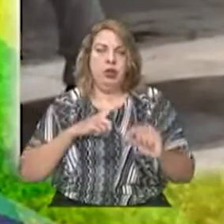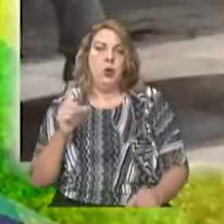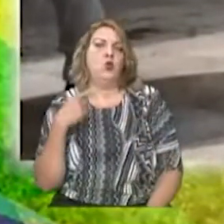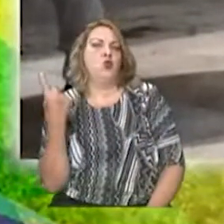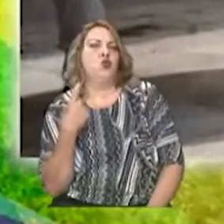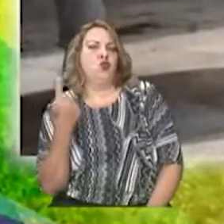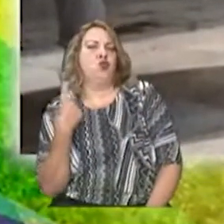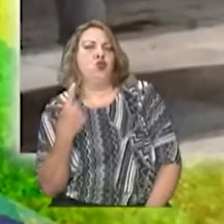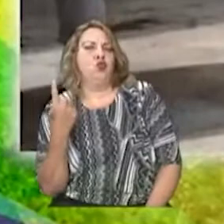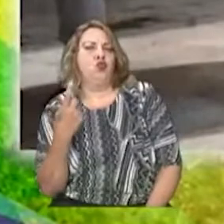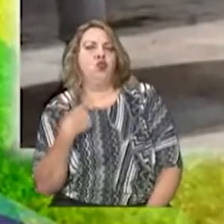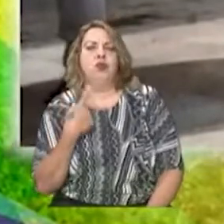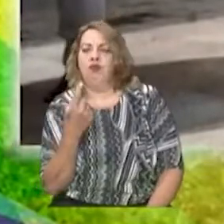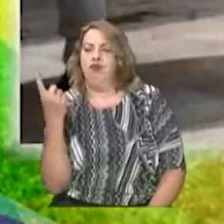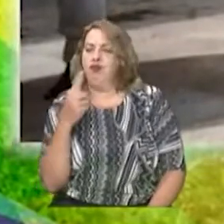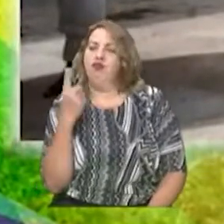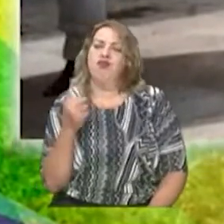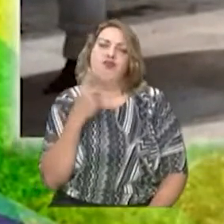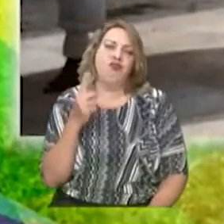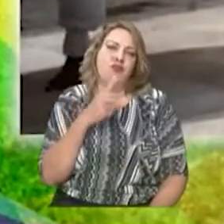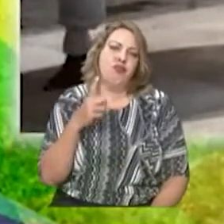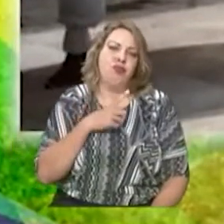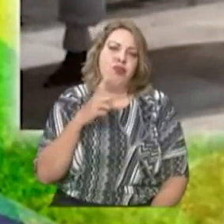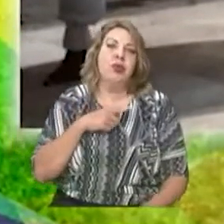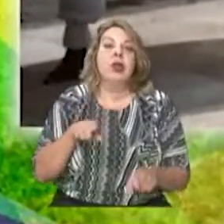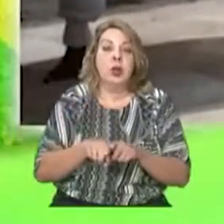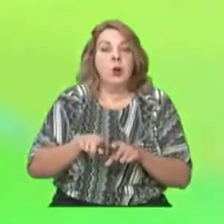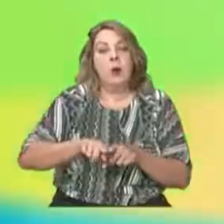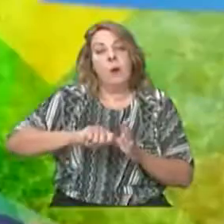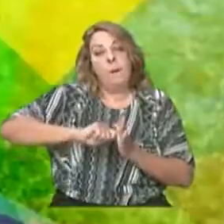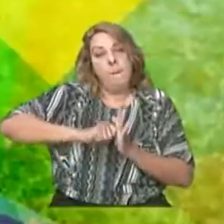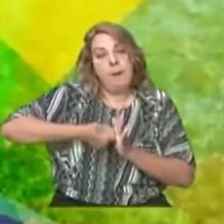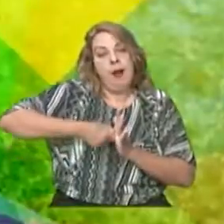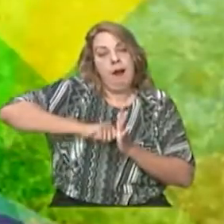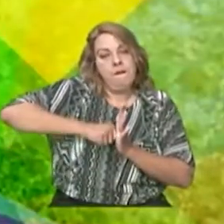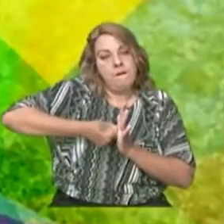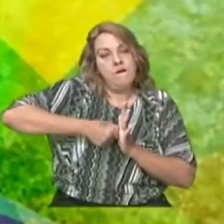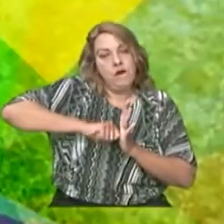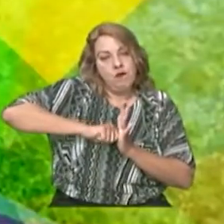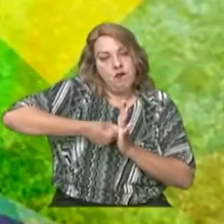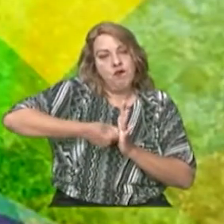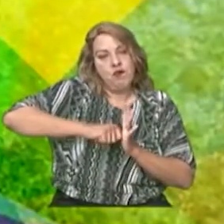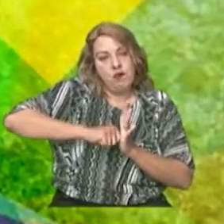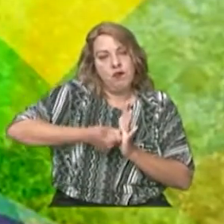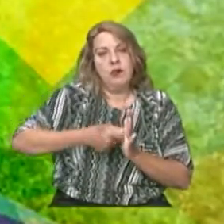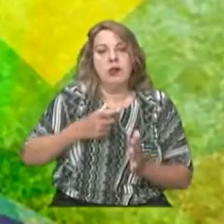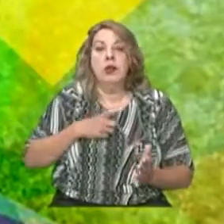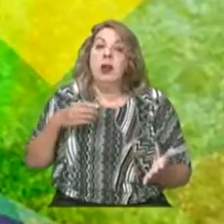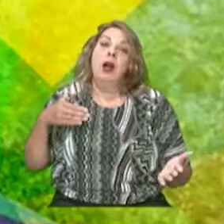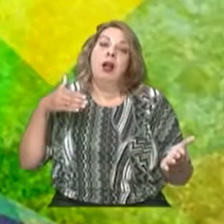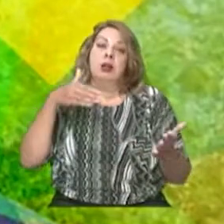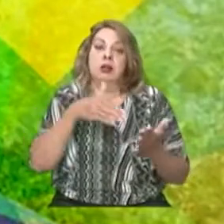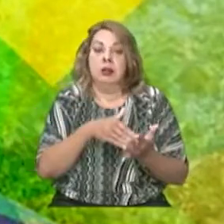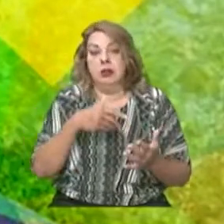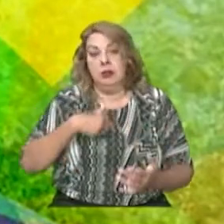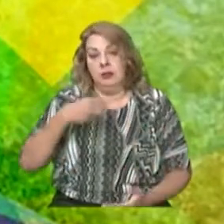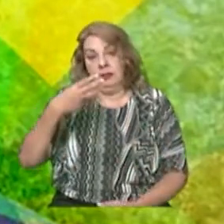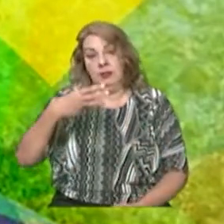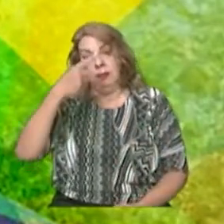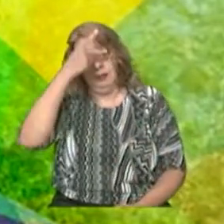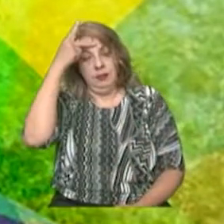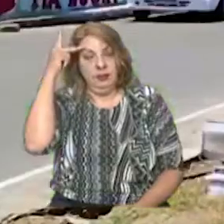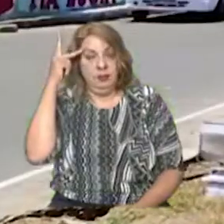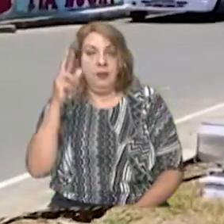torcendo e distorcendo, como um parafuso. E quando a viagem vai até a cidade do terceiro